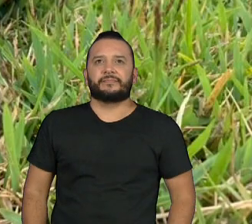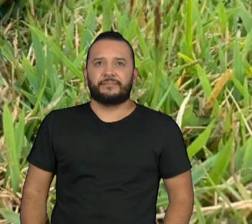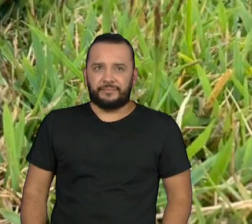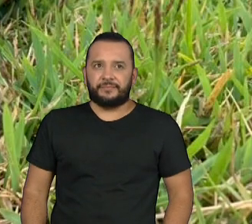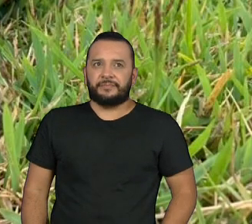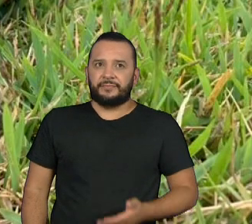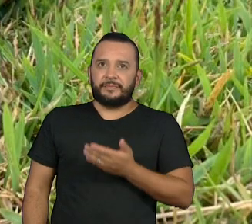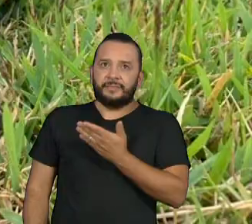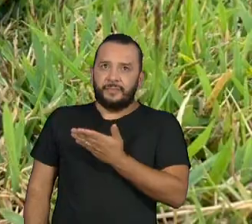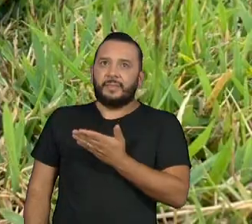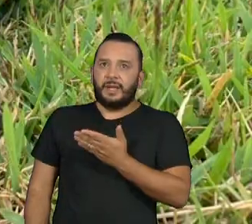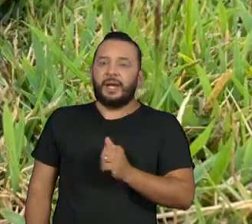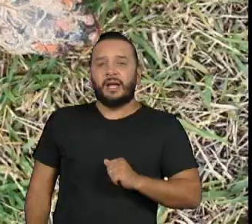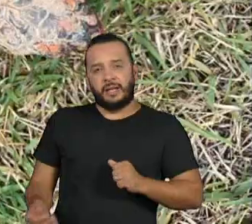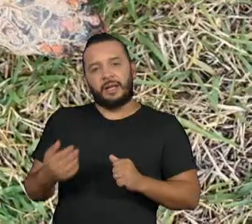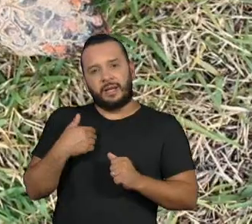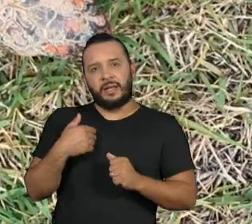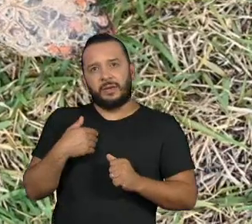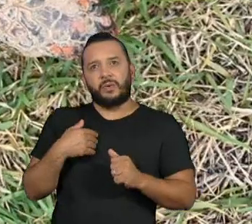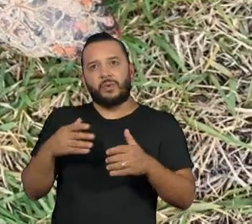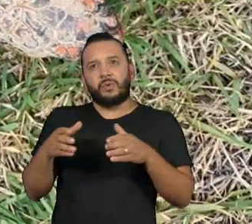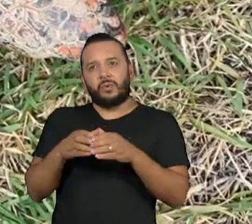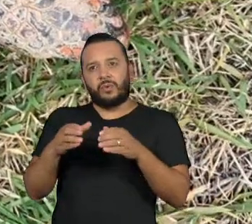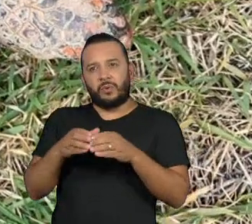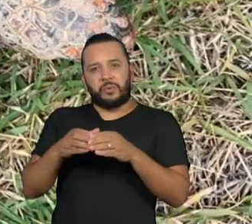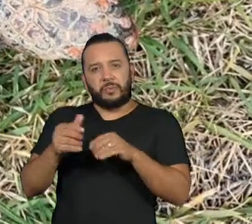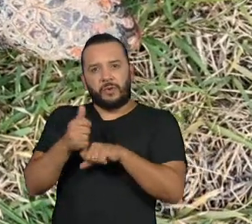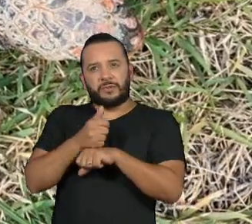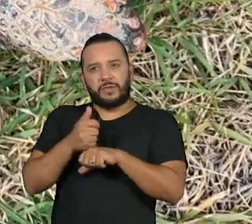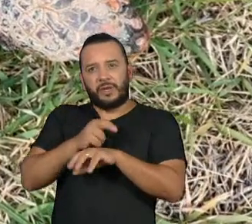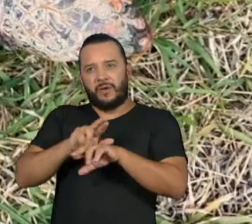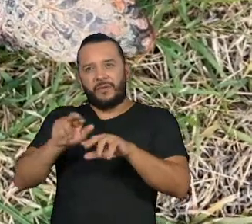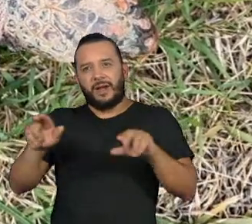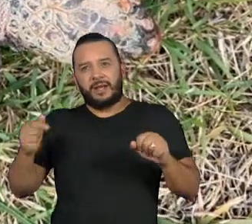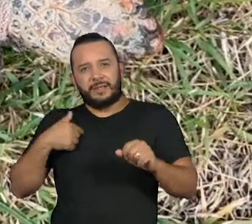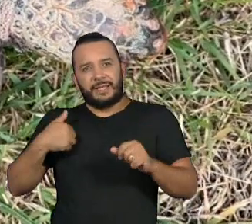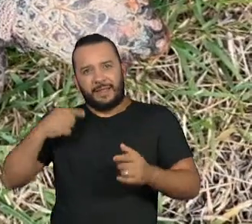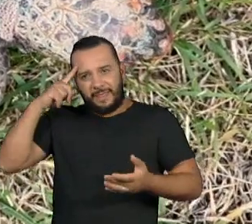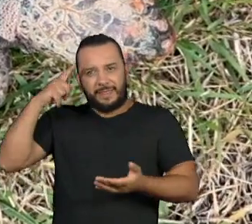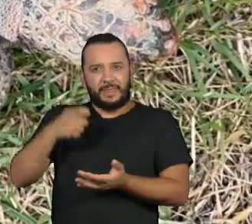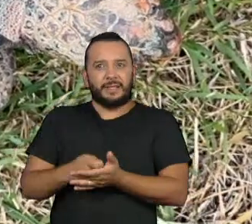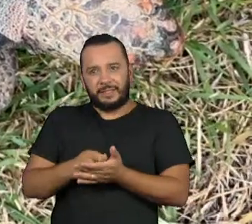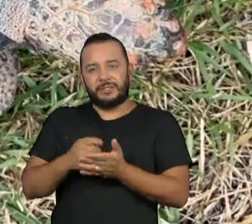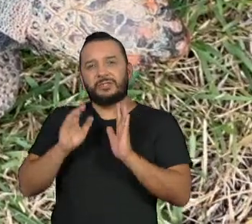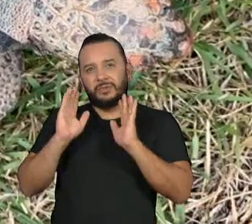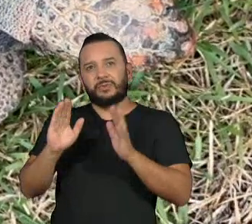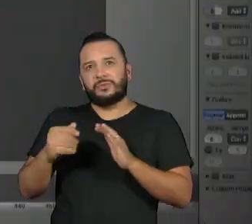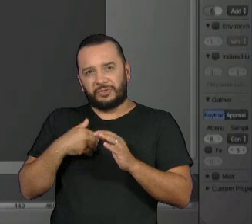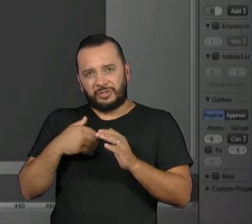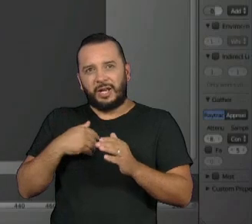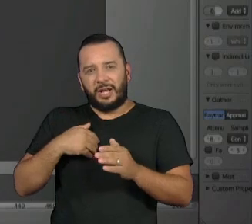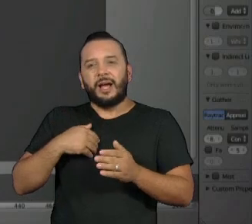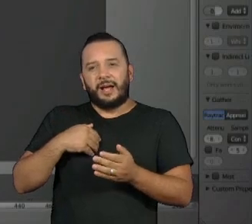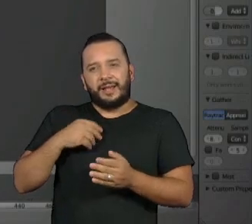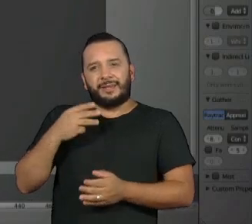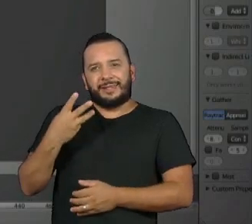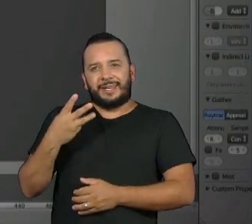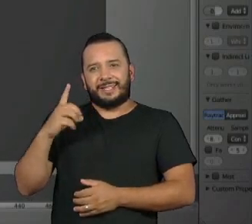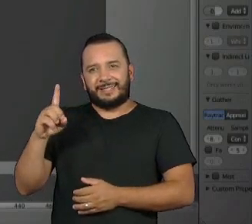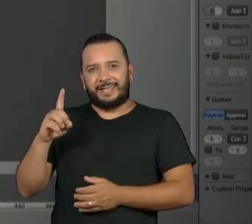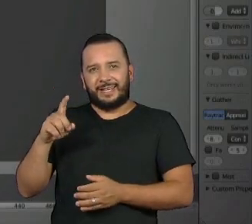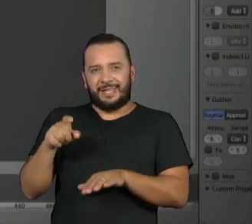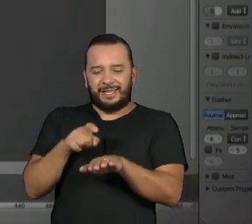A jabuti conquistou uma equipe de vários profissionais que decidiu reconstruir o casco. A prótese